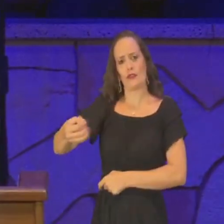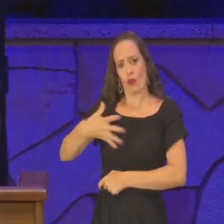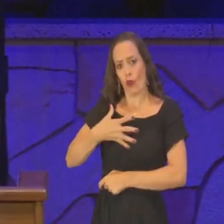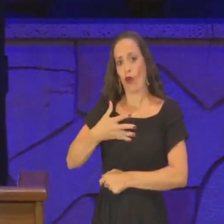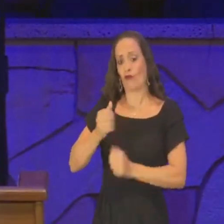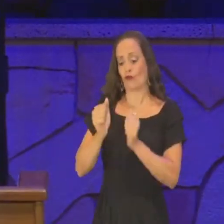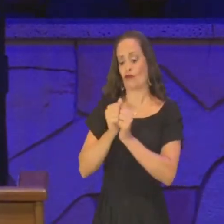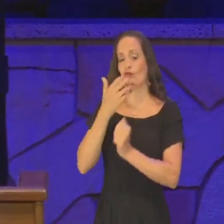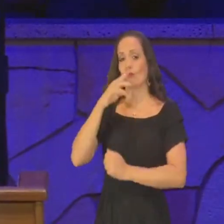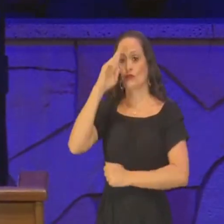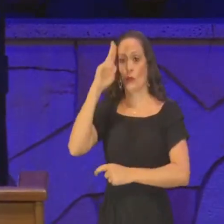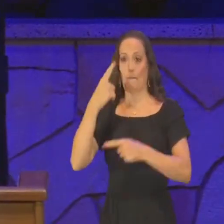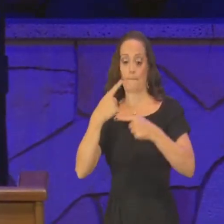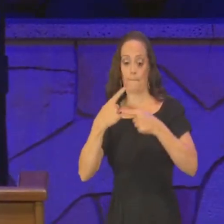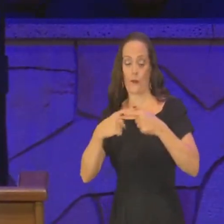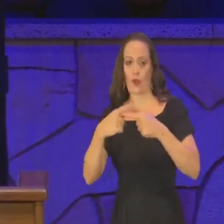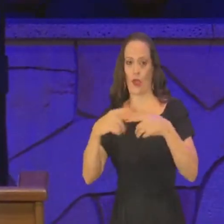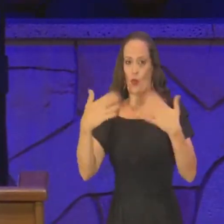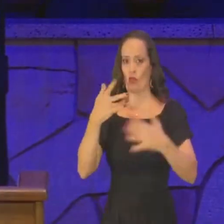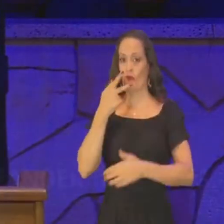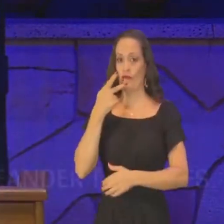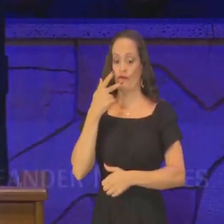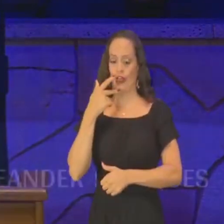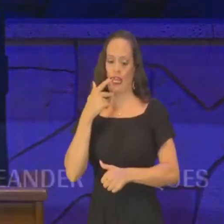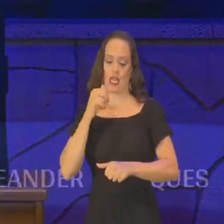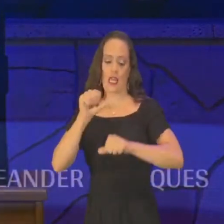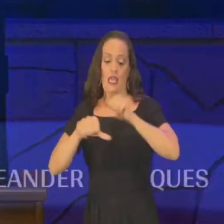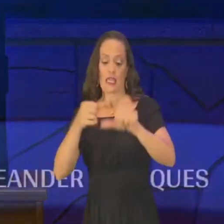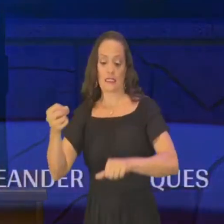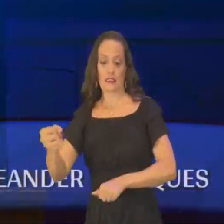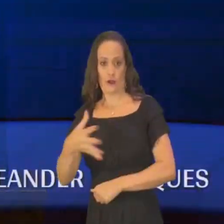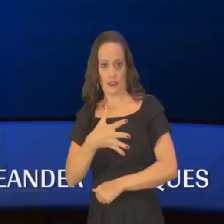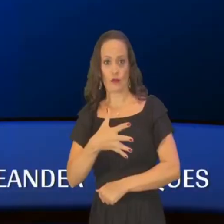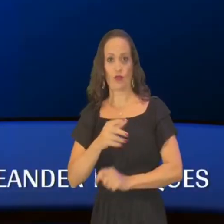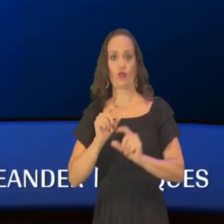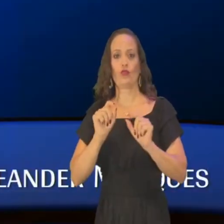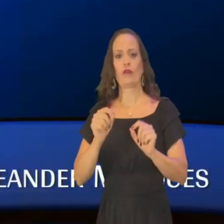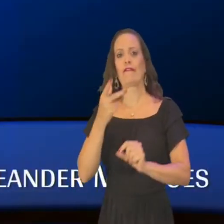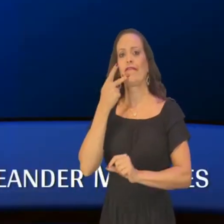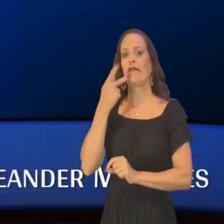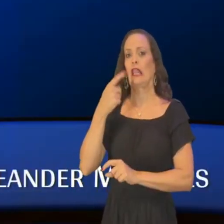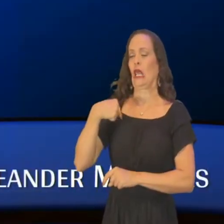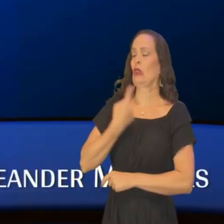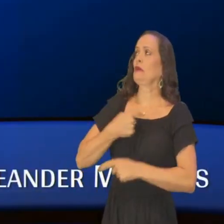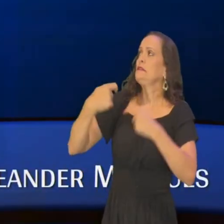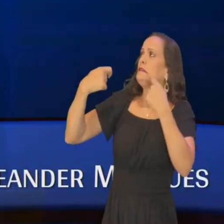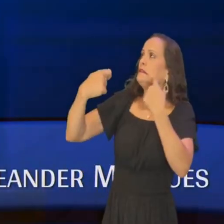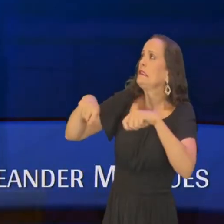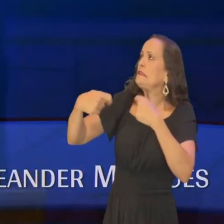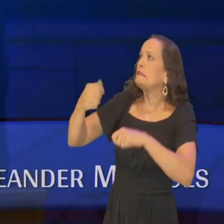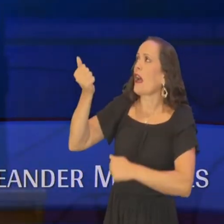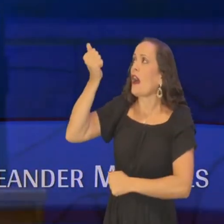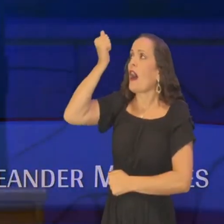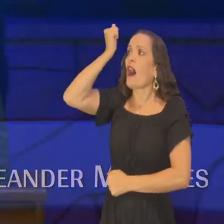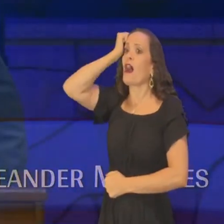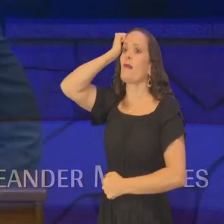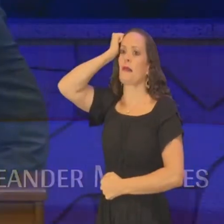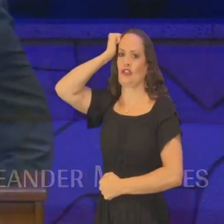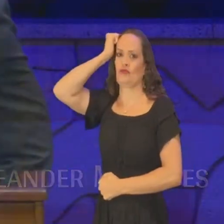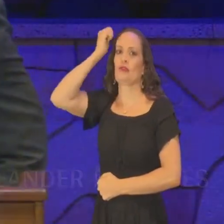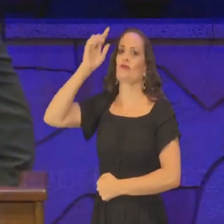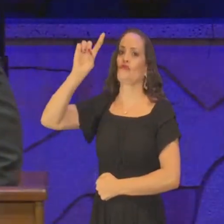quando nós falamos sobre a restauração, nós estamos falando sobre a necessidade do arrependimento, sobre a necessidade